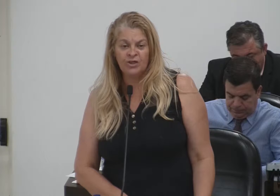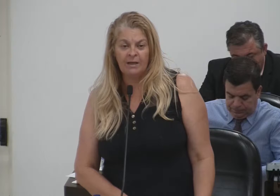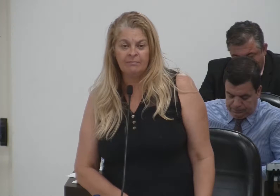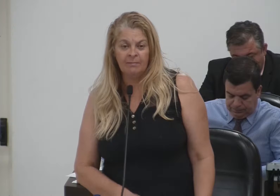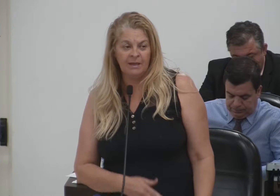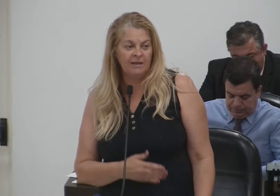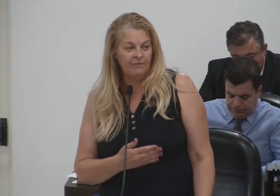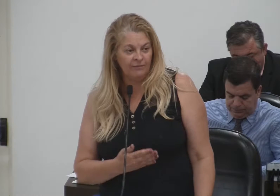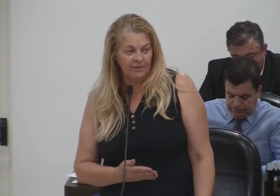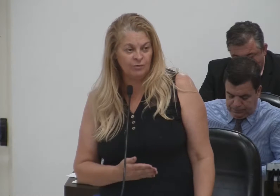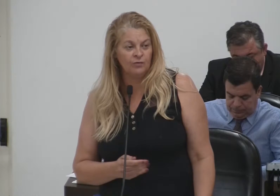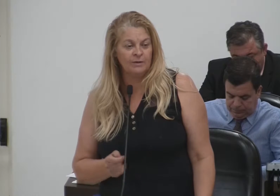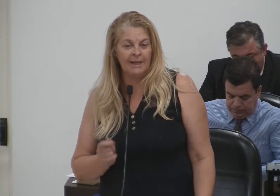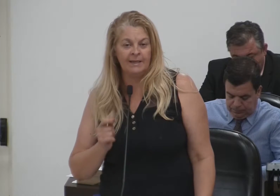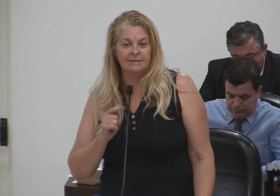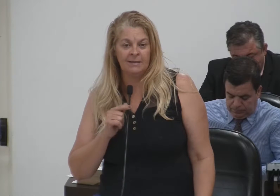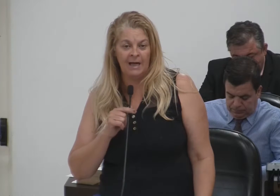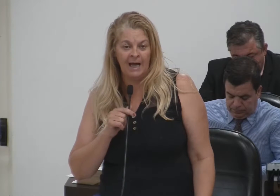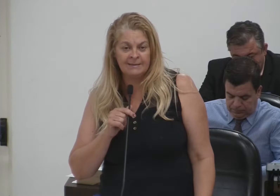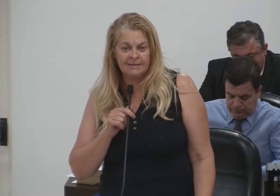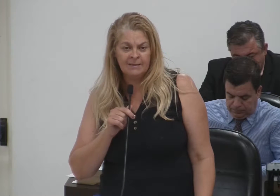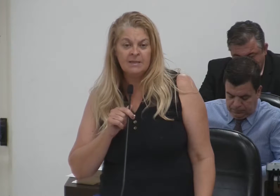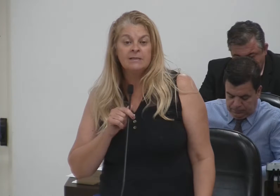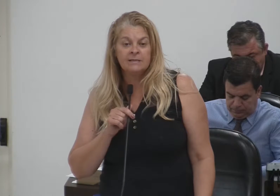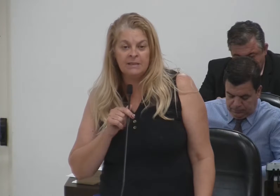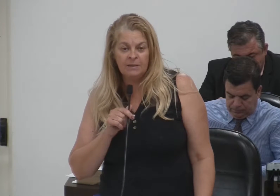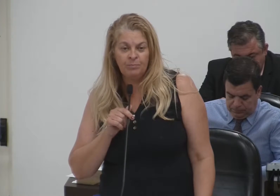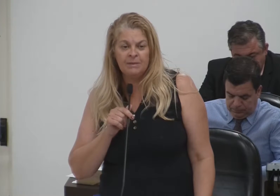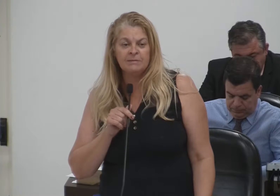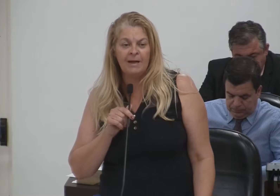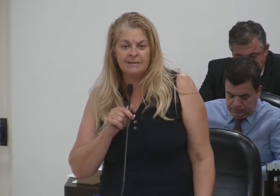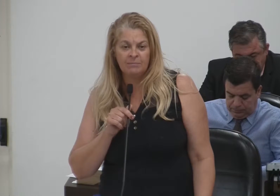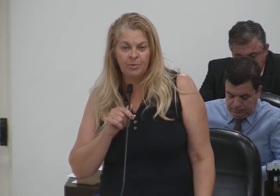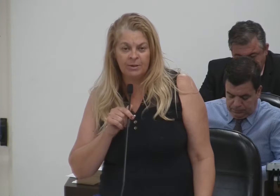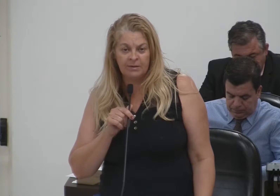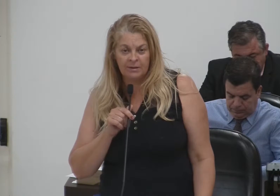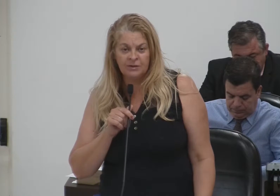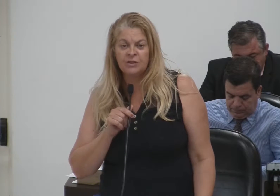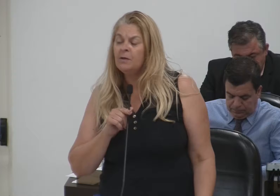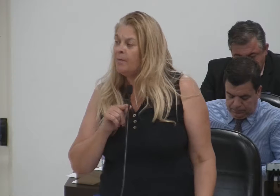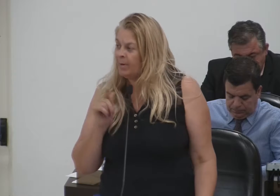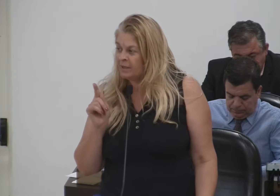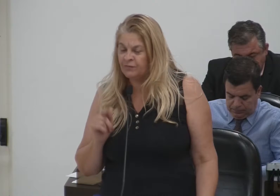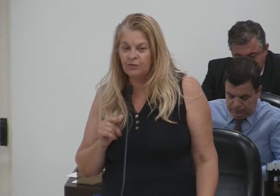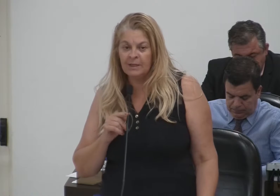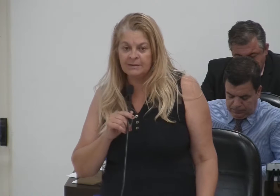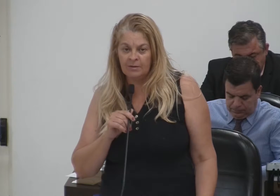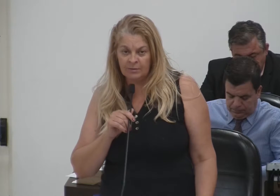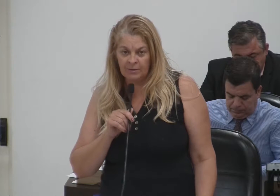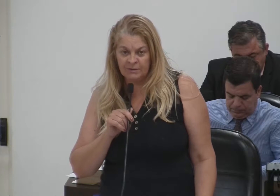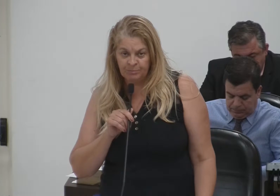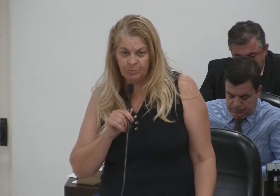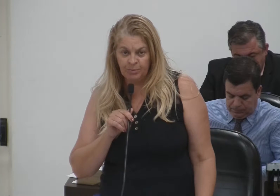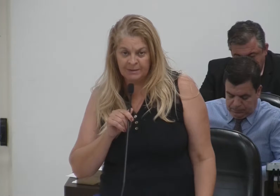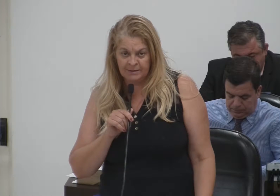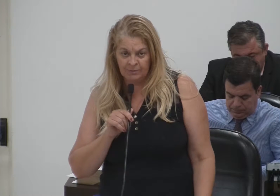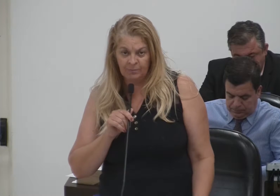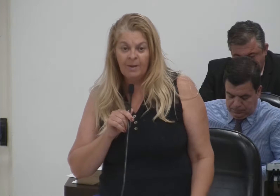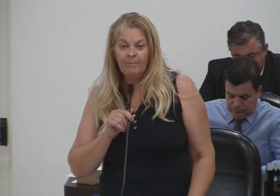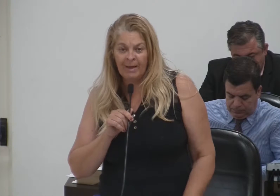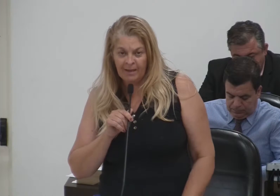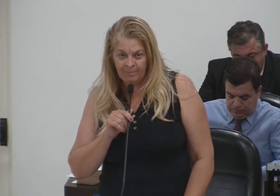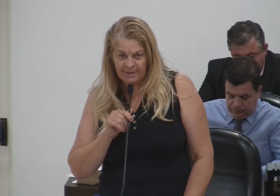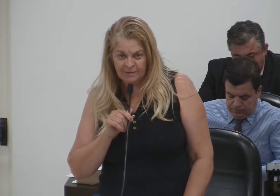um projeto também que vamos votar nesta casa, simples, mas importante para a divulgação da nossa